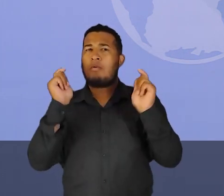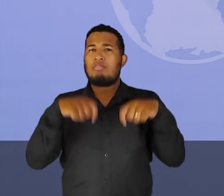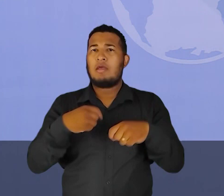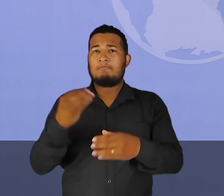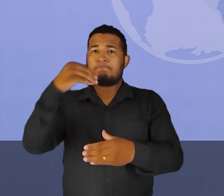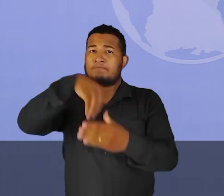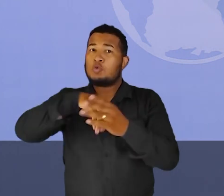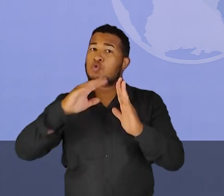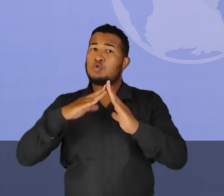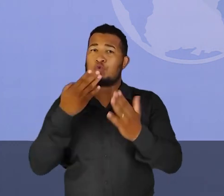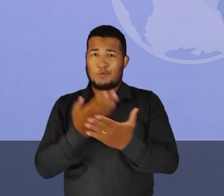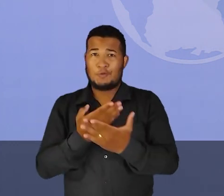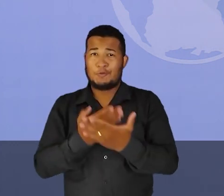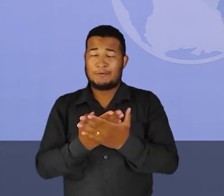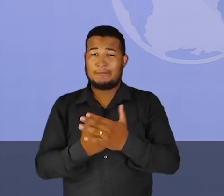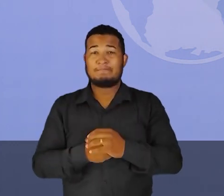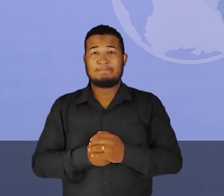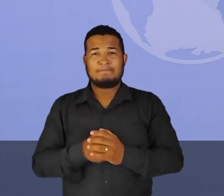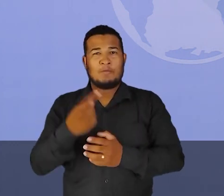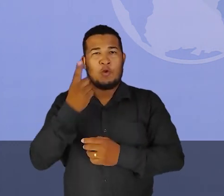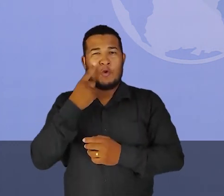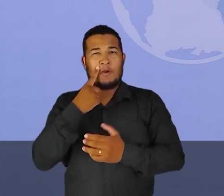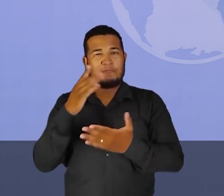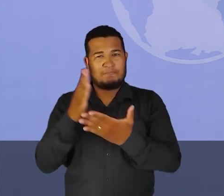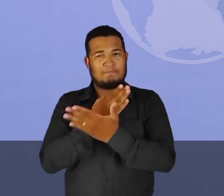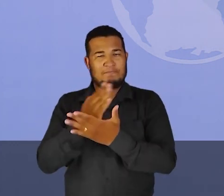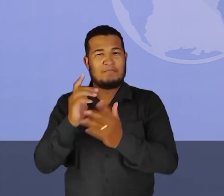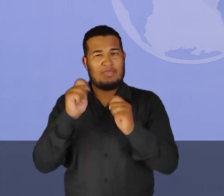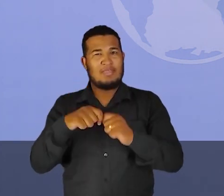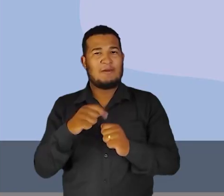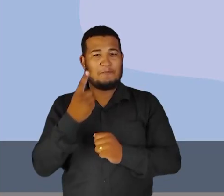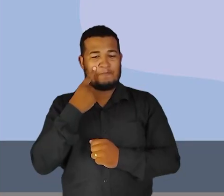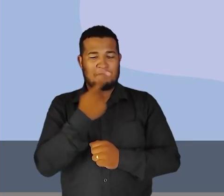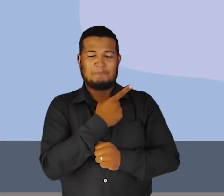na escola? Vamos ver no próximo slide algumas imagens que podem nos ajudar.